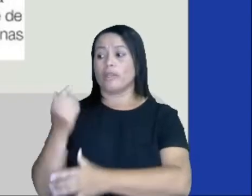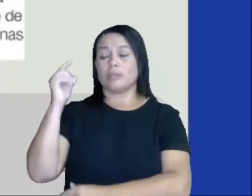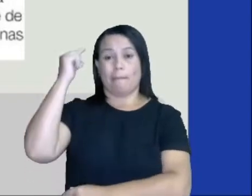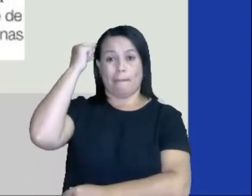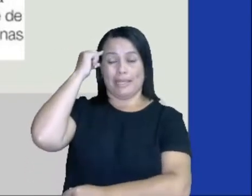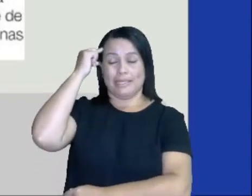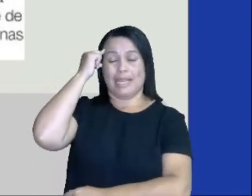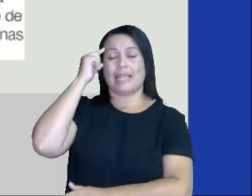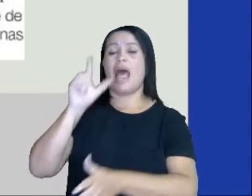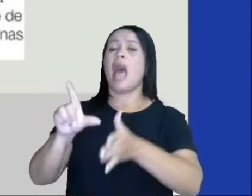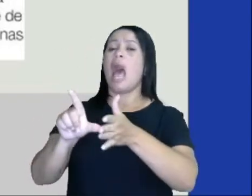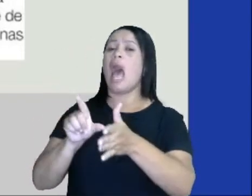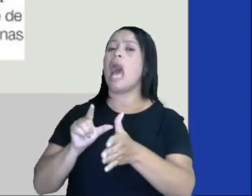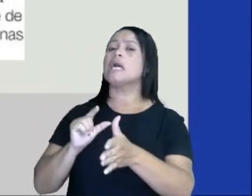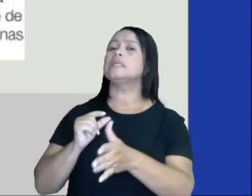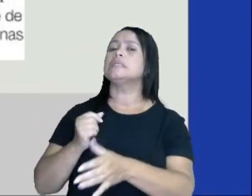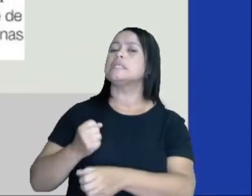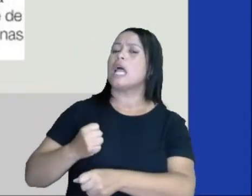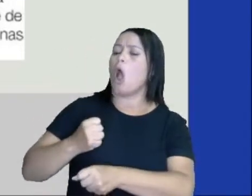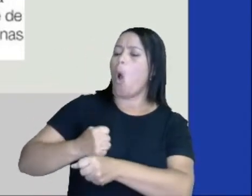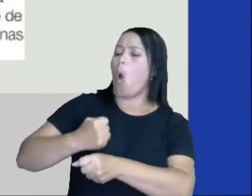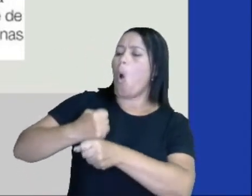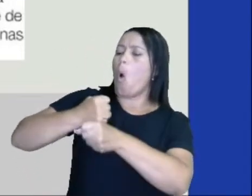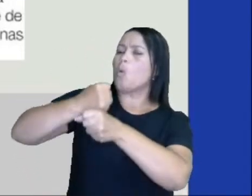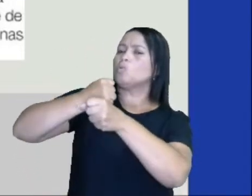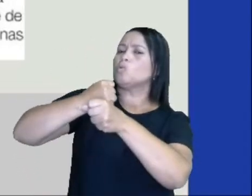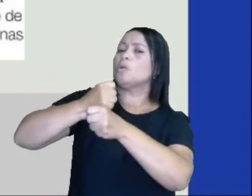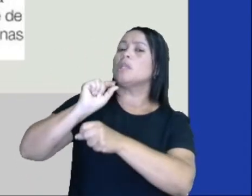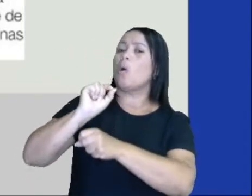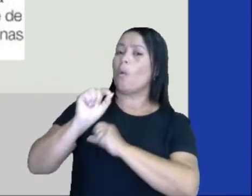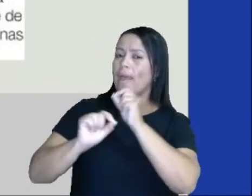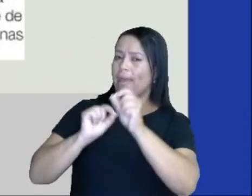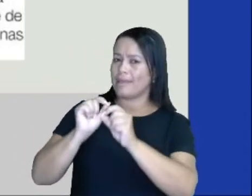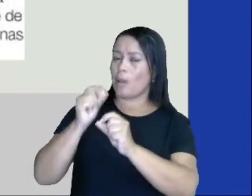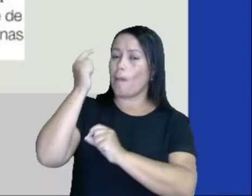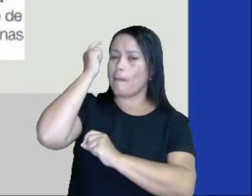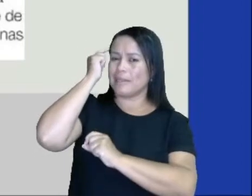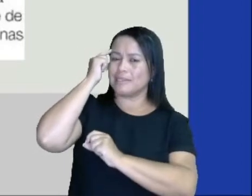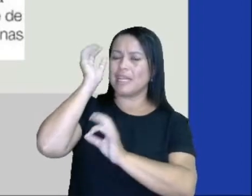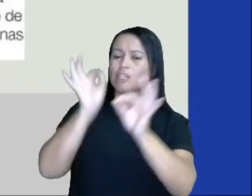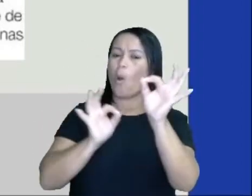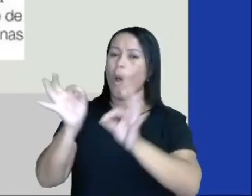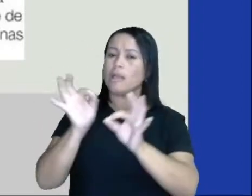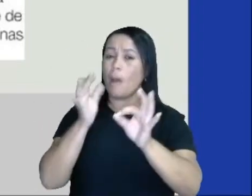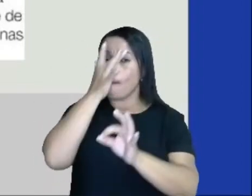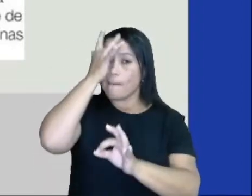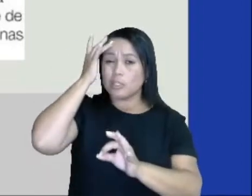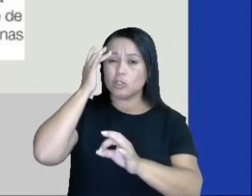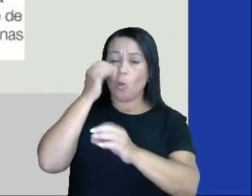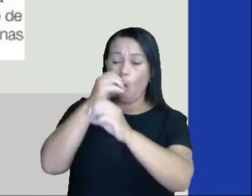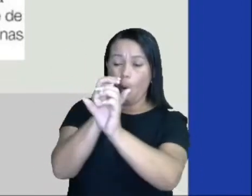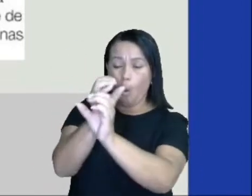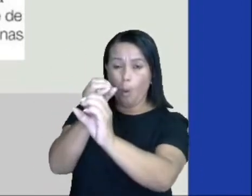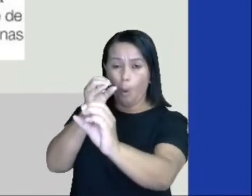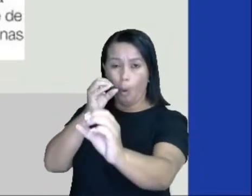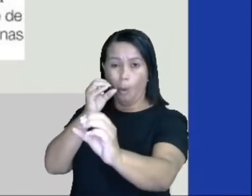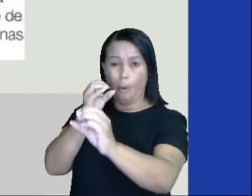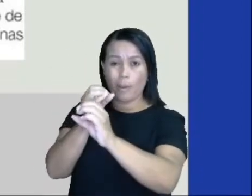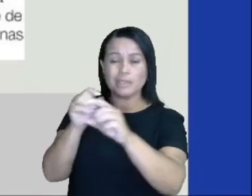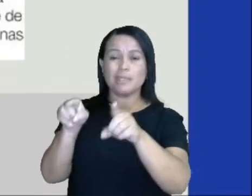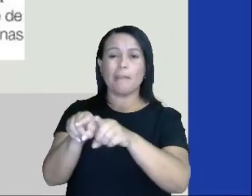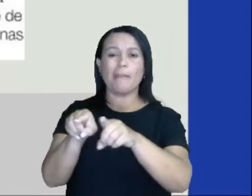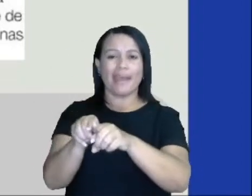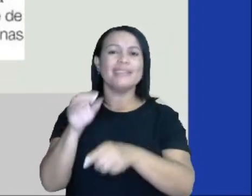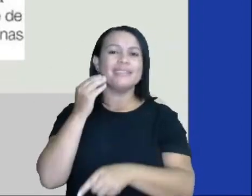serem construídas, elas são pensadas e projetadas por engenheiros e arquitetos. A gente